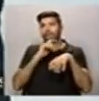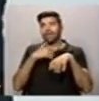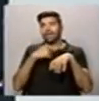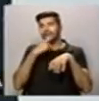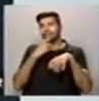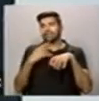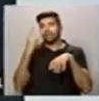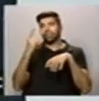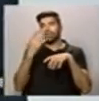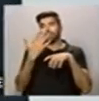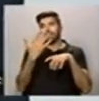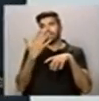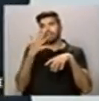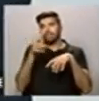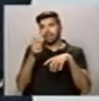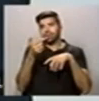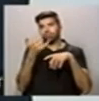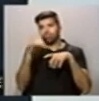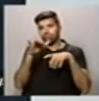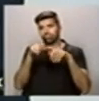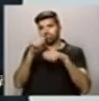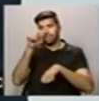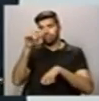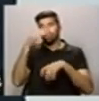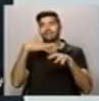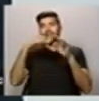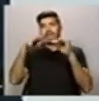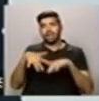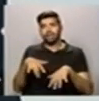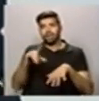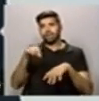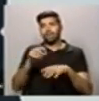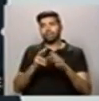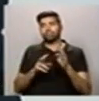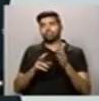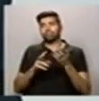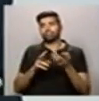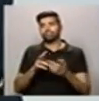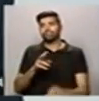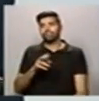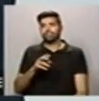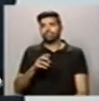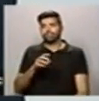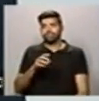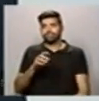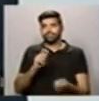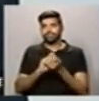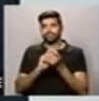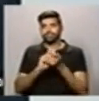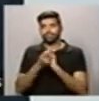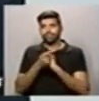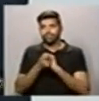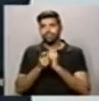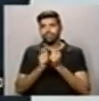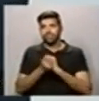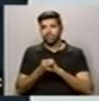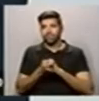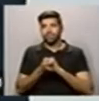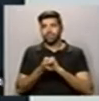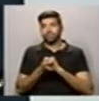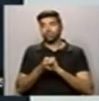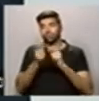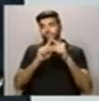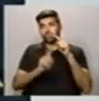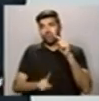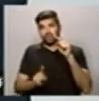dos 1.200 metros serão de neve, também com o aumento durante a tarde, sobretudo das condições de instabilidade, com condições para a ocorrência